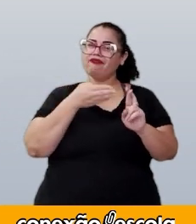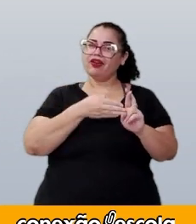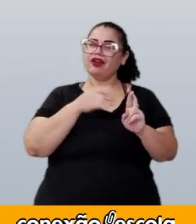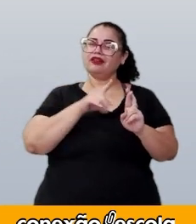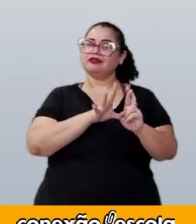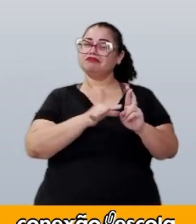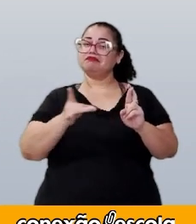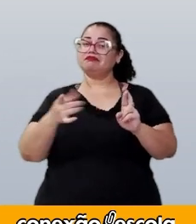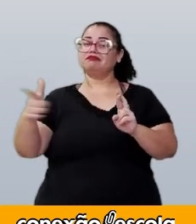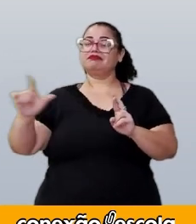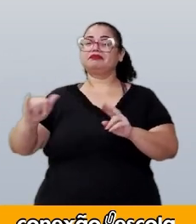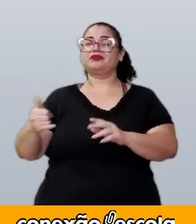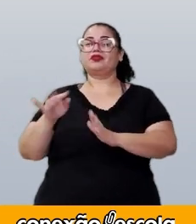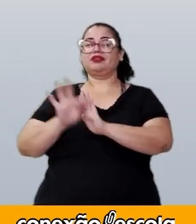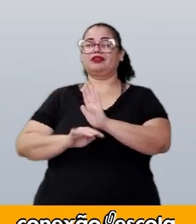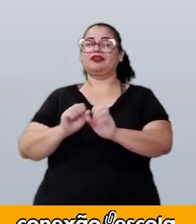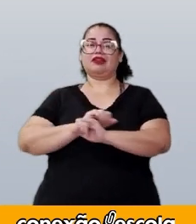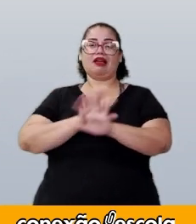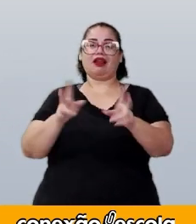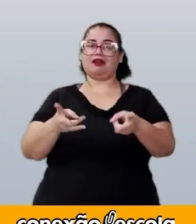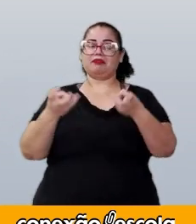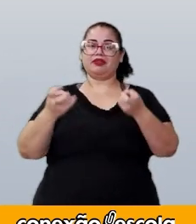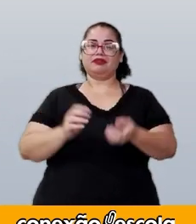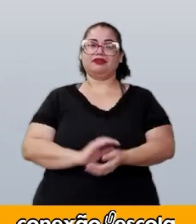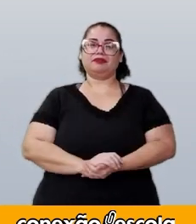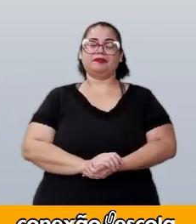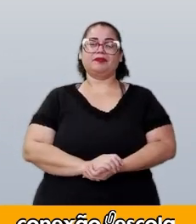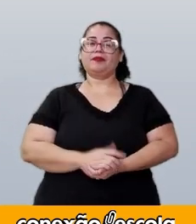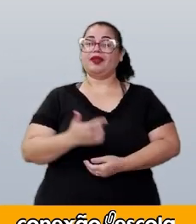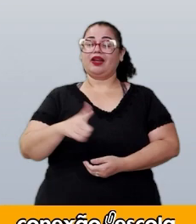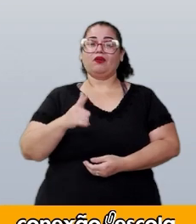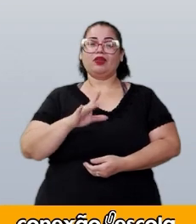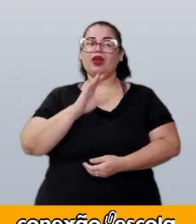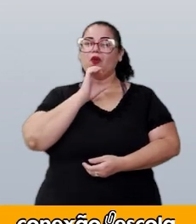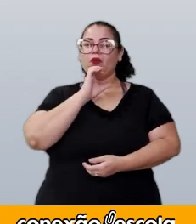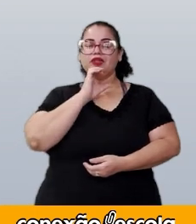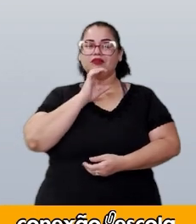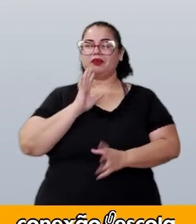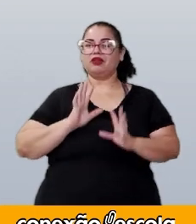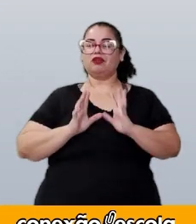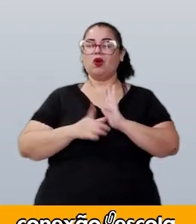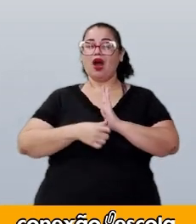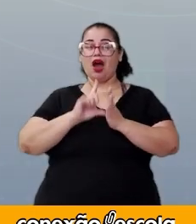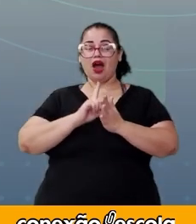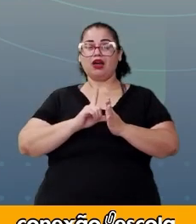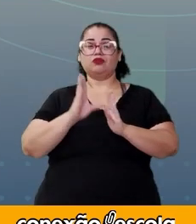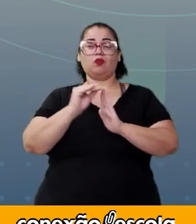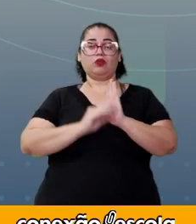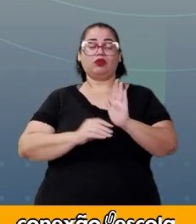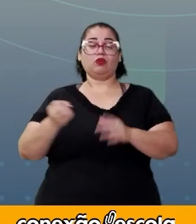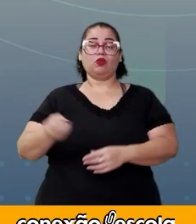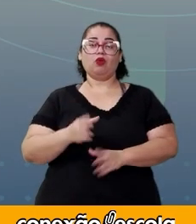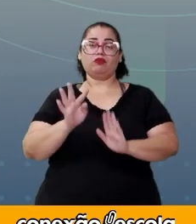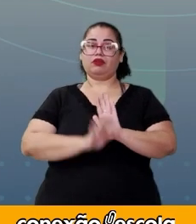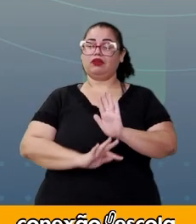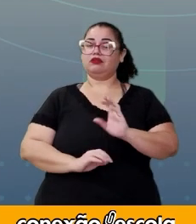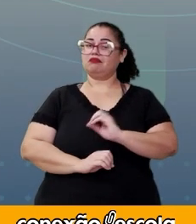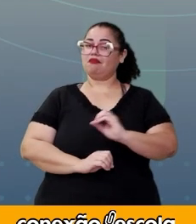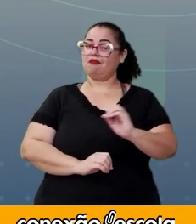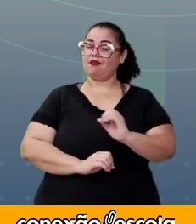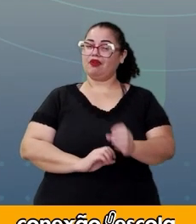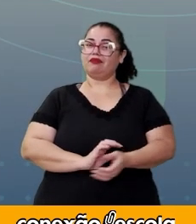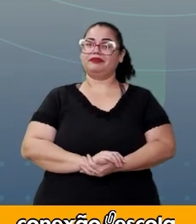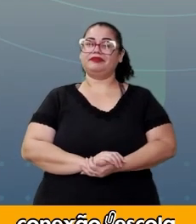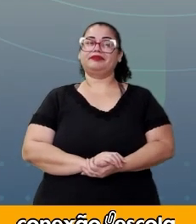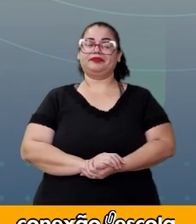isso muito claro. Portanto, não exige um tipo de conhecimento prévio do conteúdo desse novo texto. Já